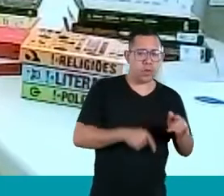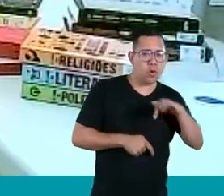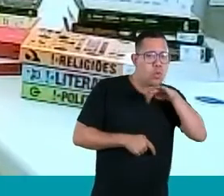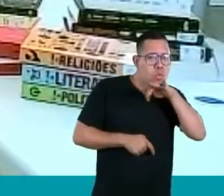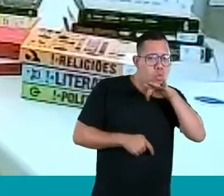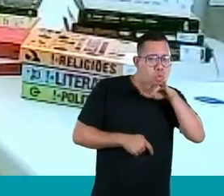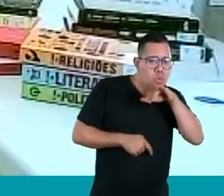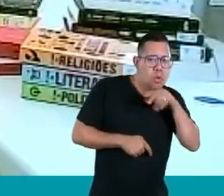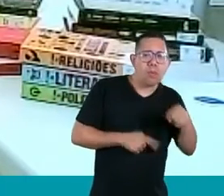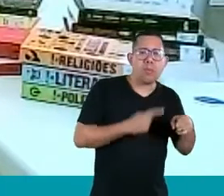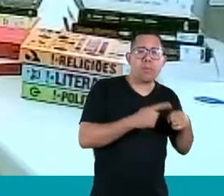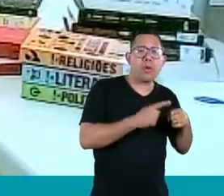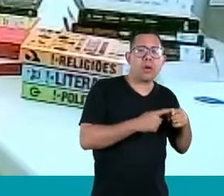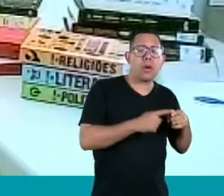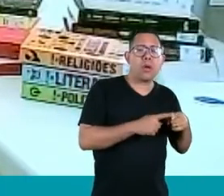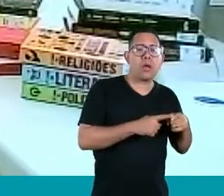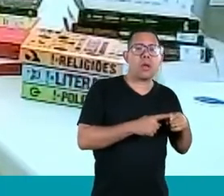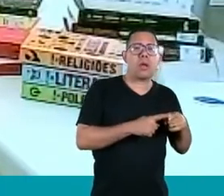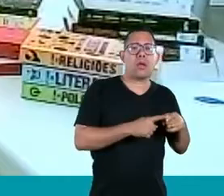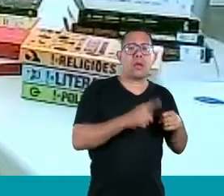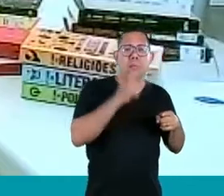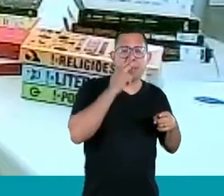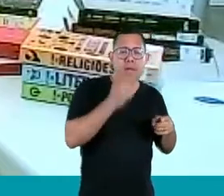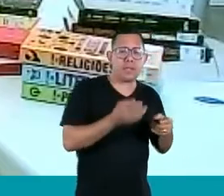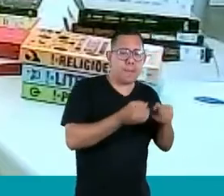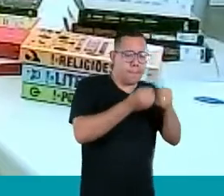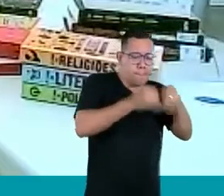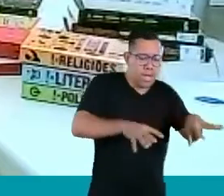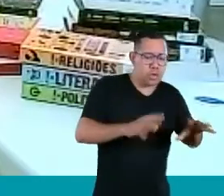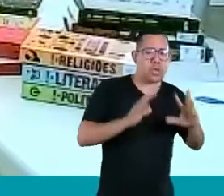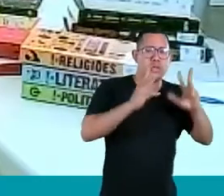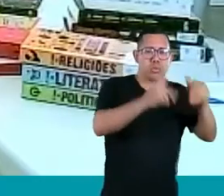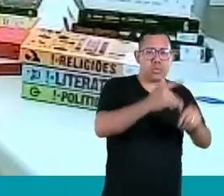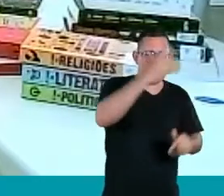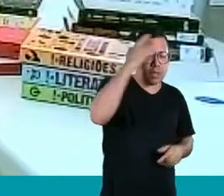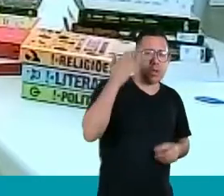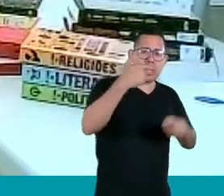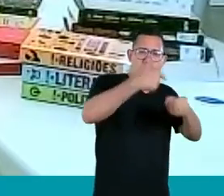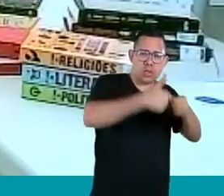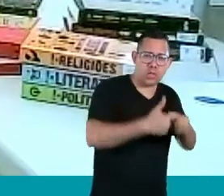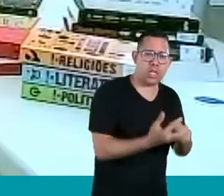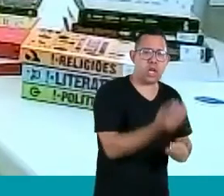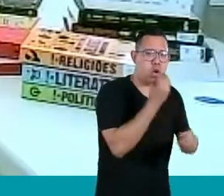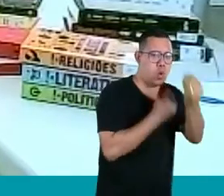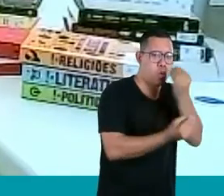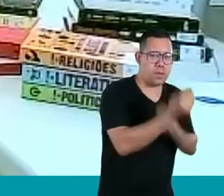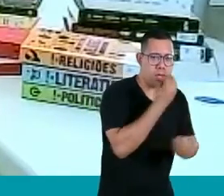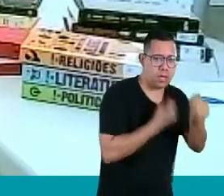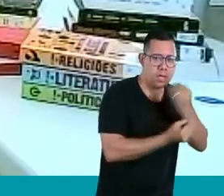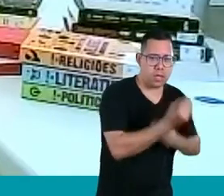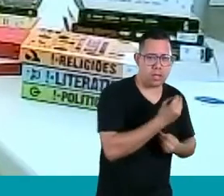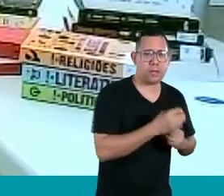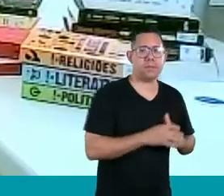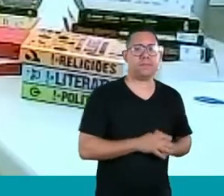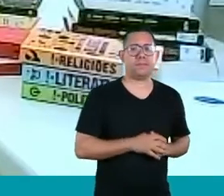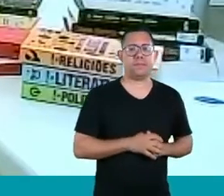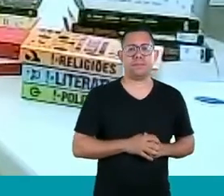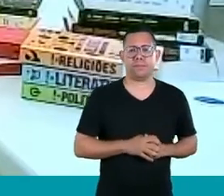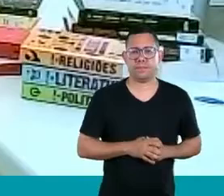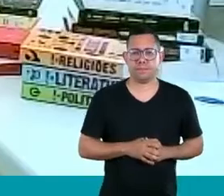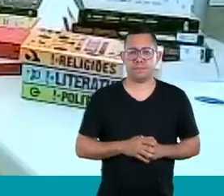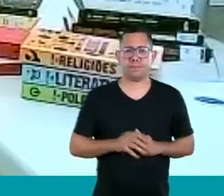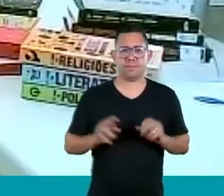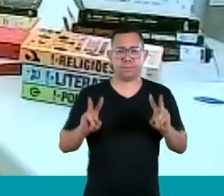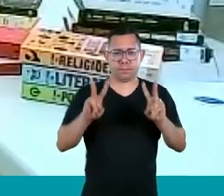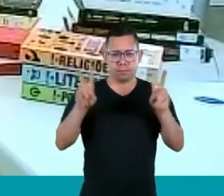que estão prejudicando as pessoas em relação à gasolina e comida, e é isso do ponto de vista capitalista.